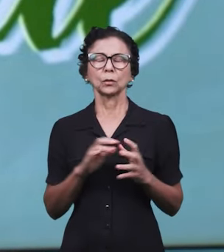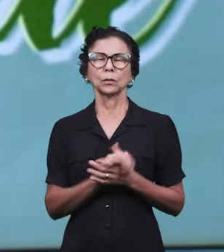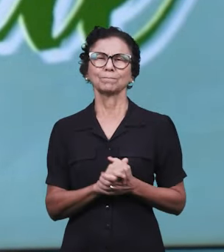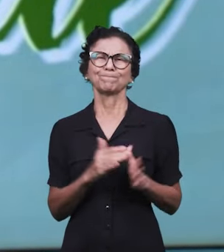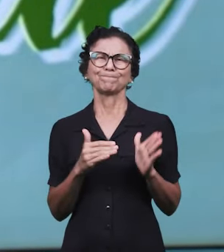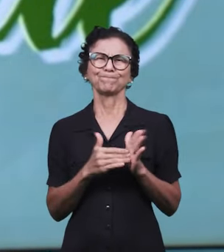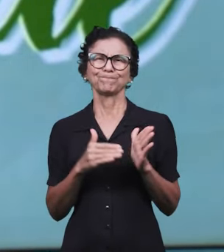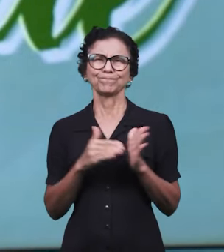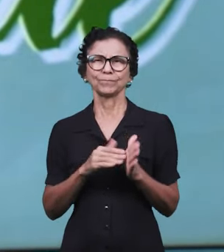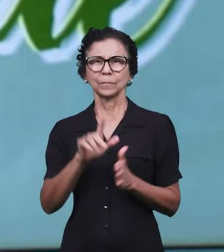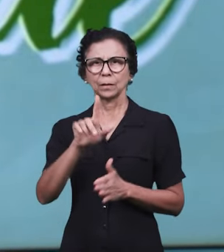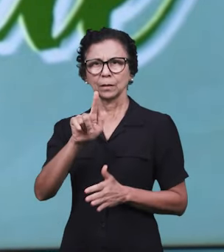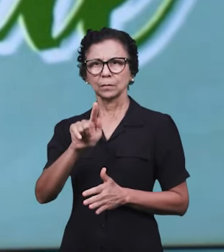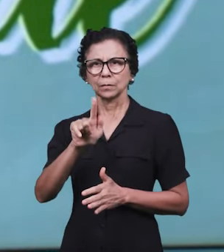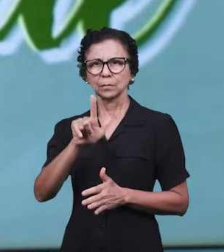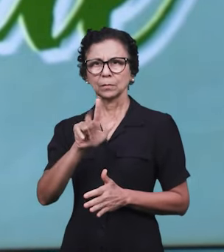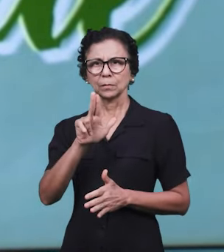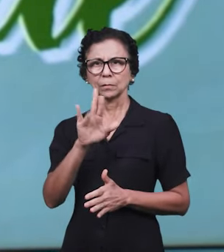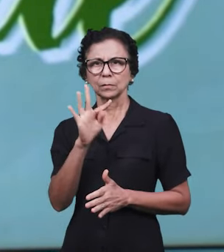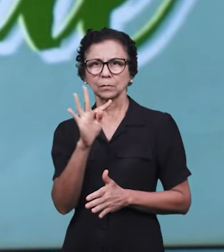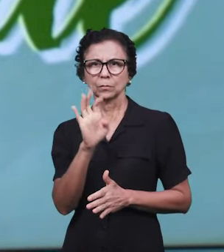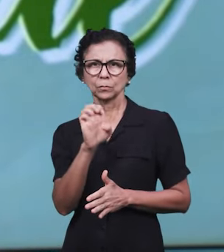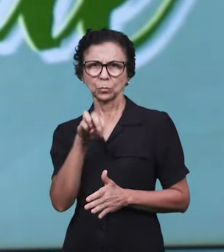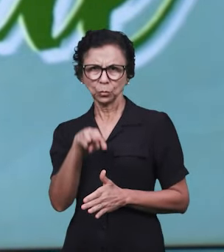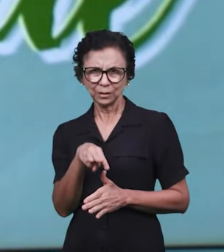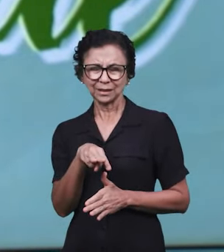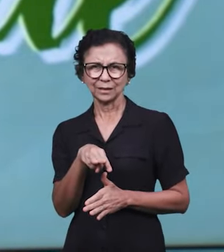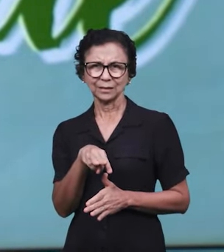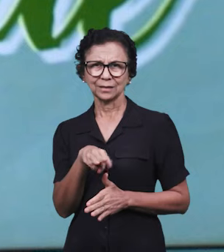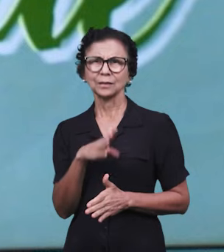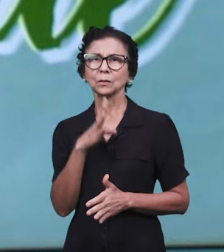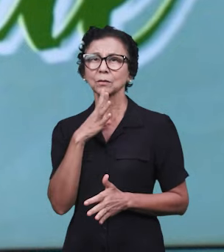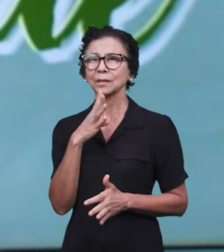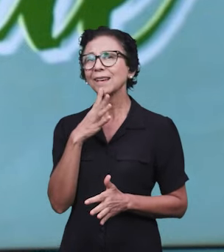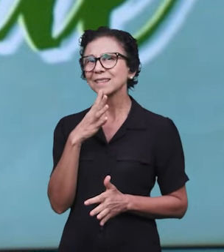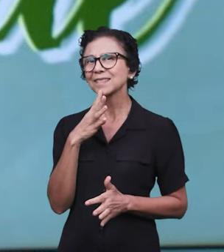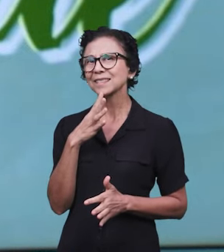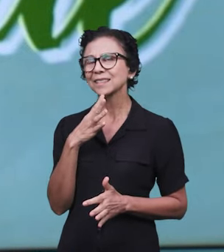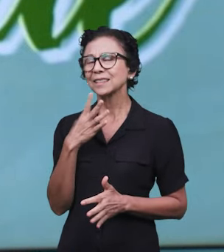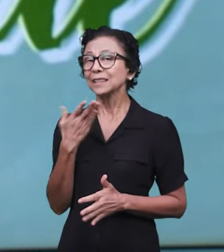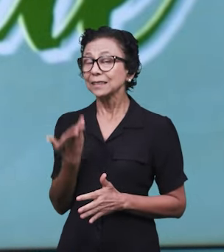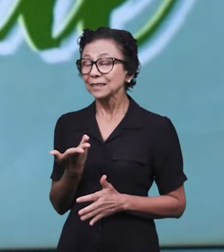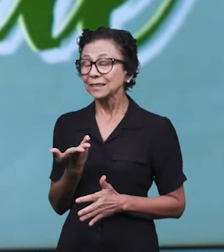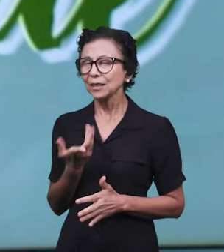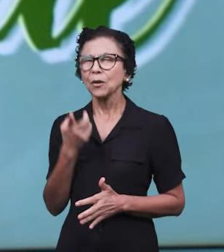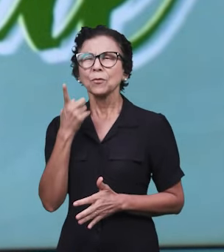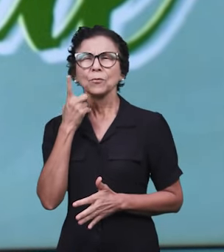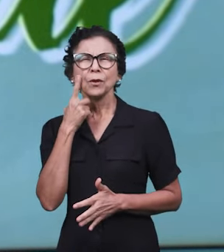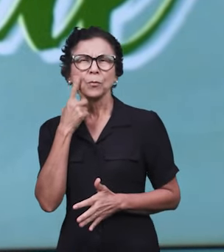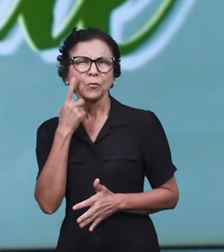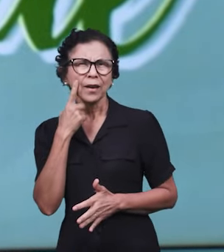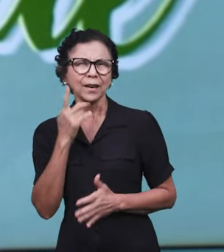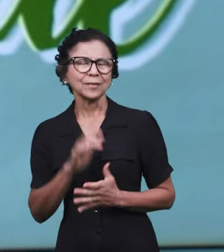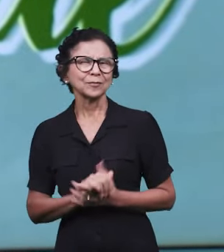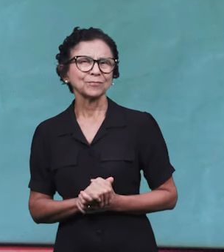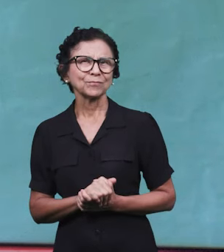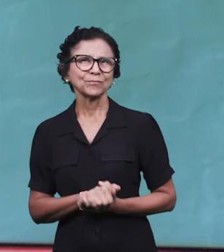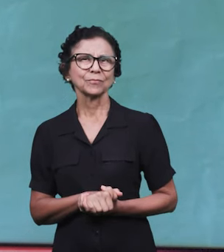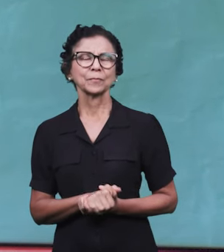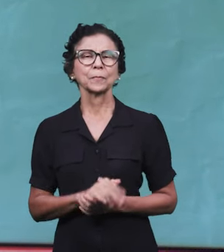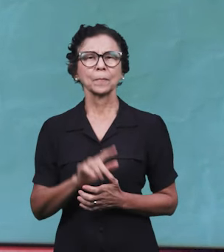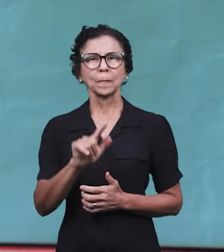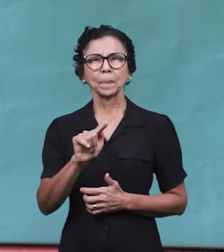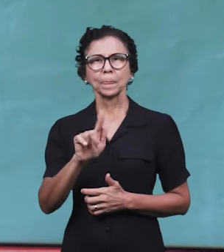ao glúten. Você já ouviu falar? Então, para iniciarmos, vamos saber o que é o glúten?